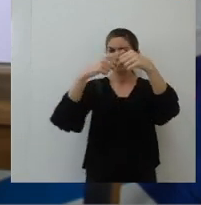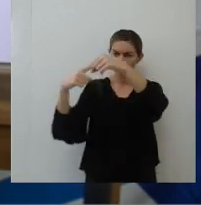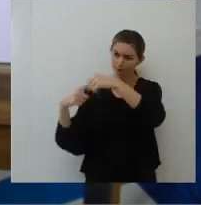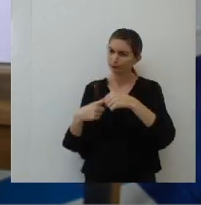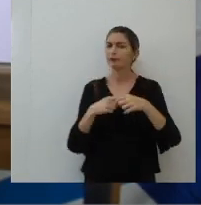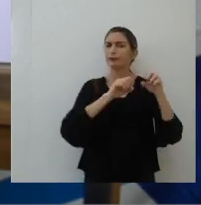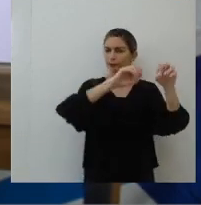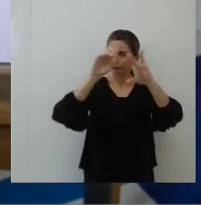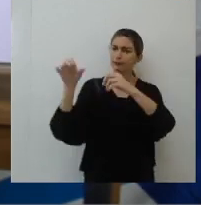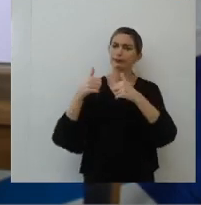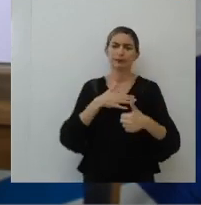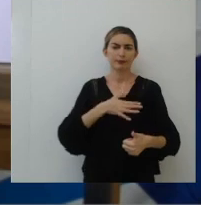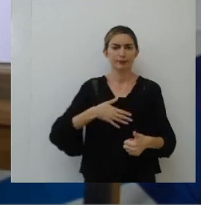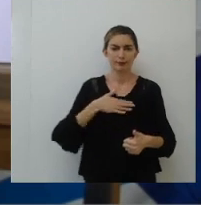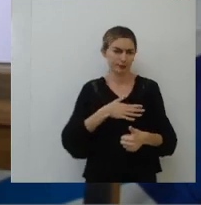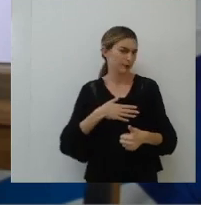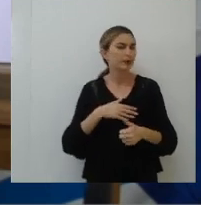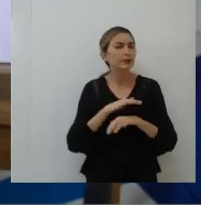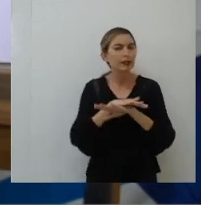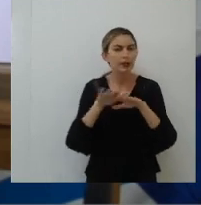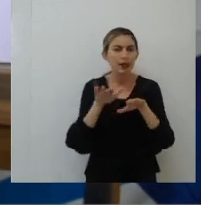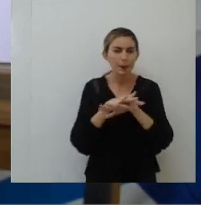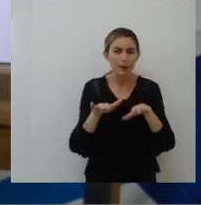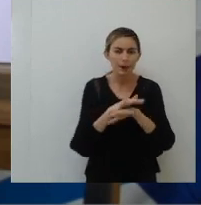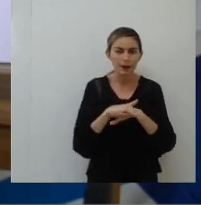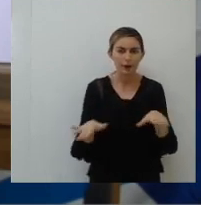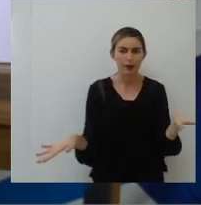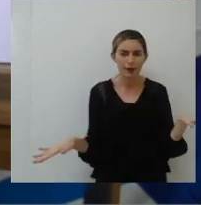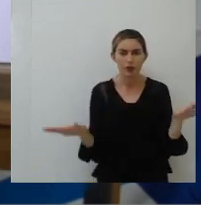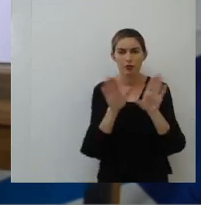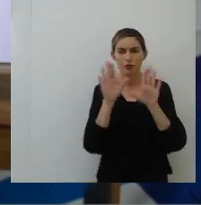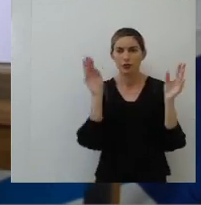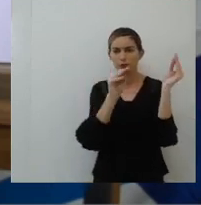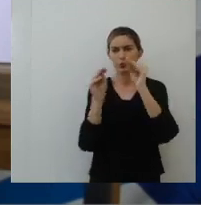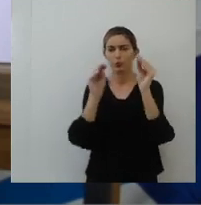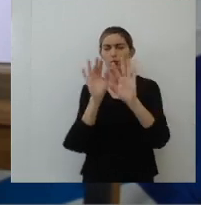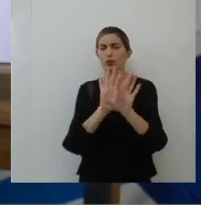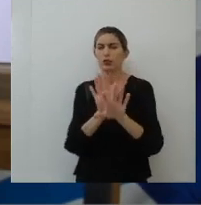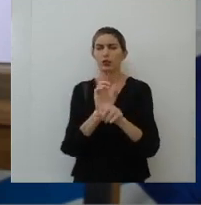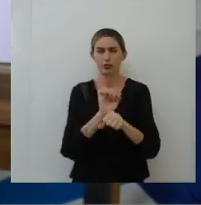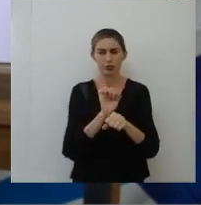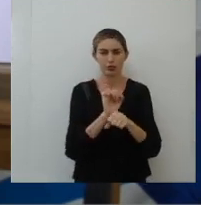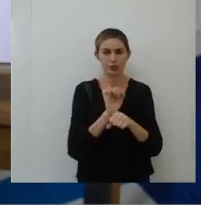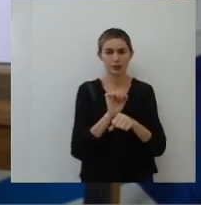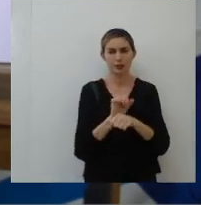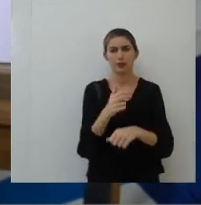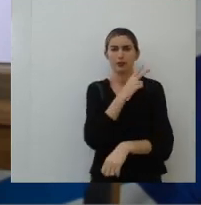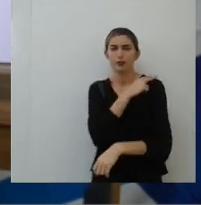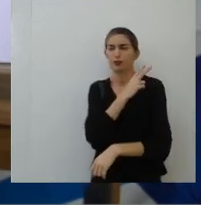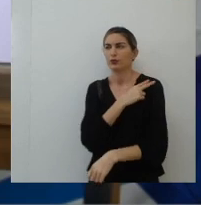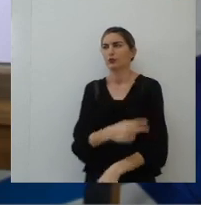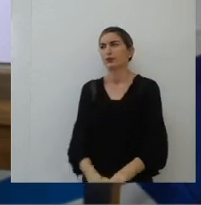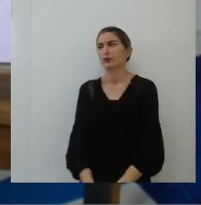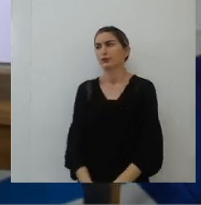com muito prazer. Acabou, estou dizendo ali, acabou. Cheiro e até já já, com aula para o segundo ano.